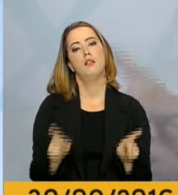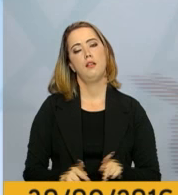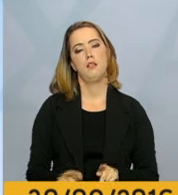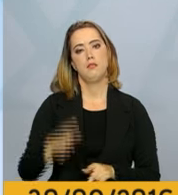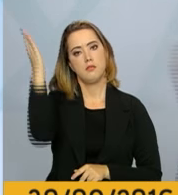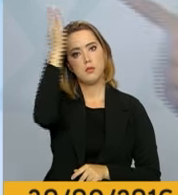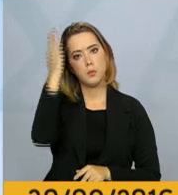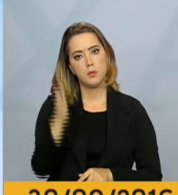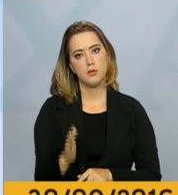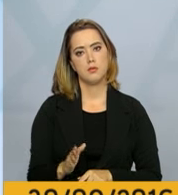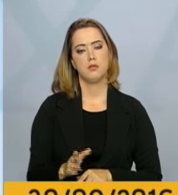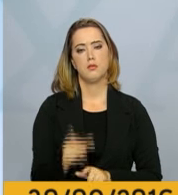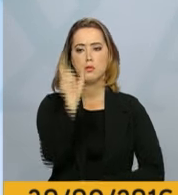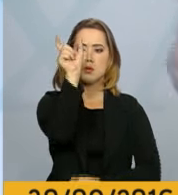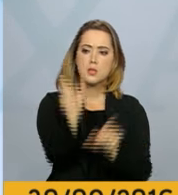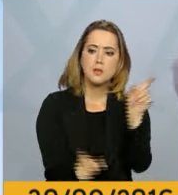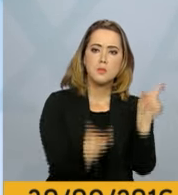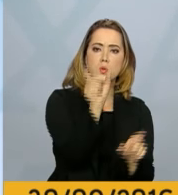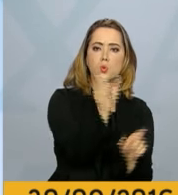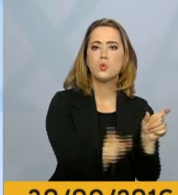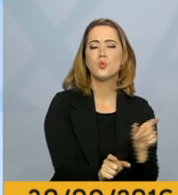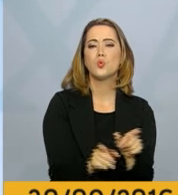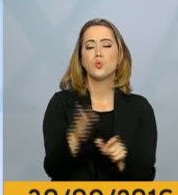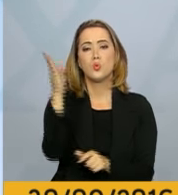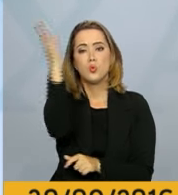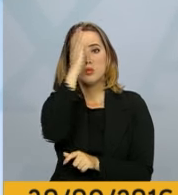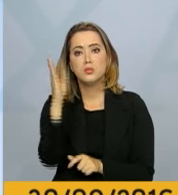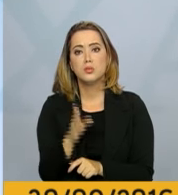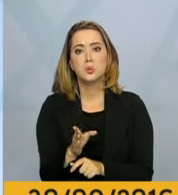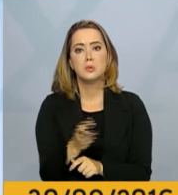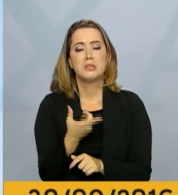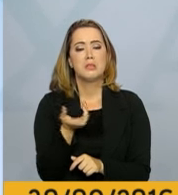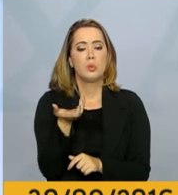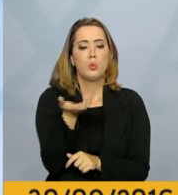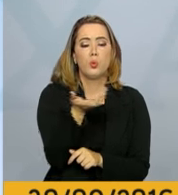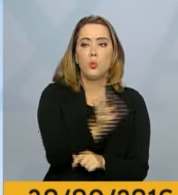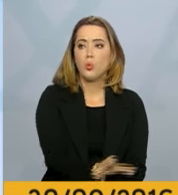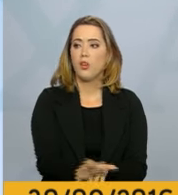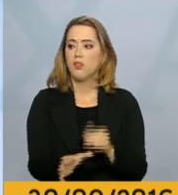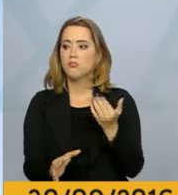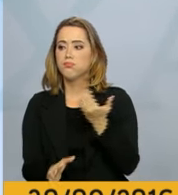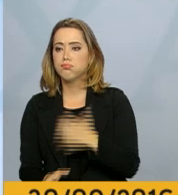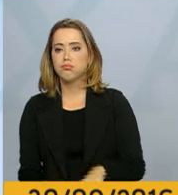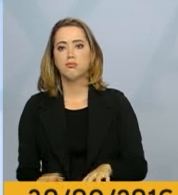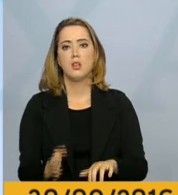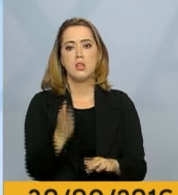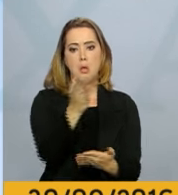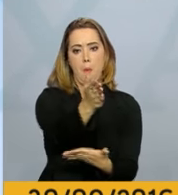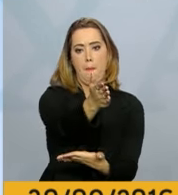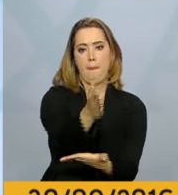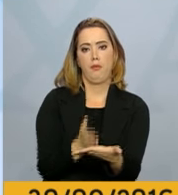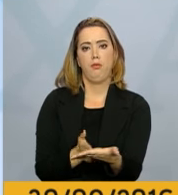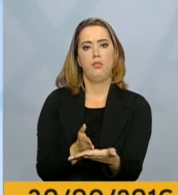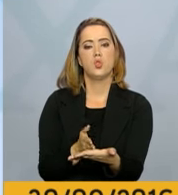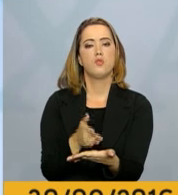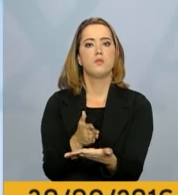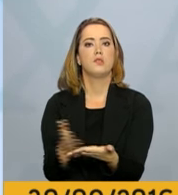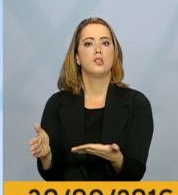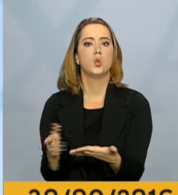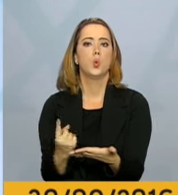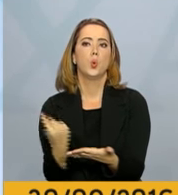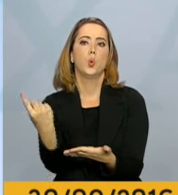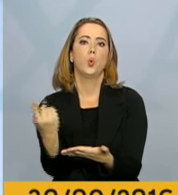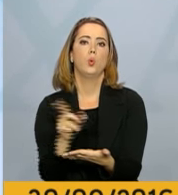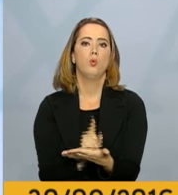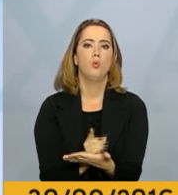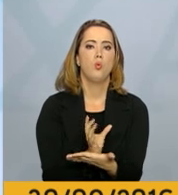Os brasileiros não suportam mais essa divisão que se instalou e se quer fazer presente no país entre uns